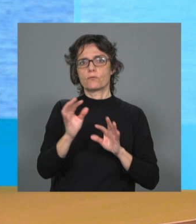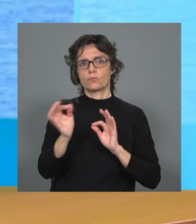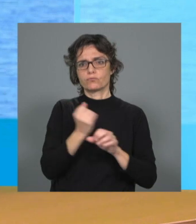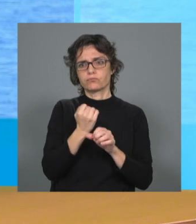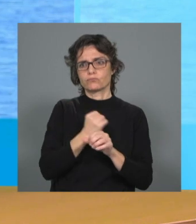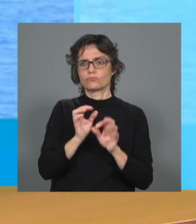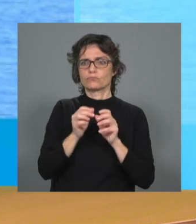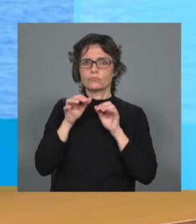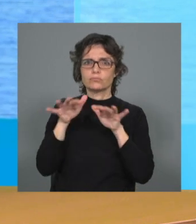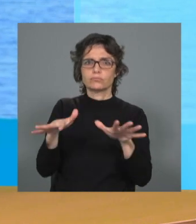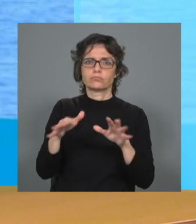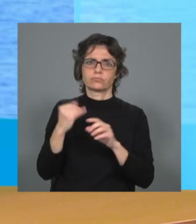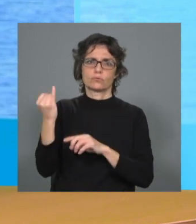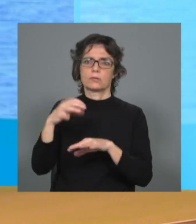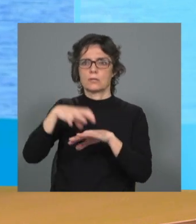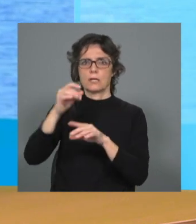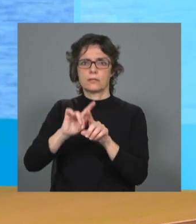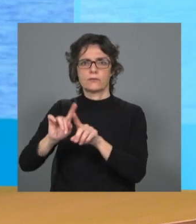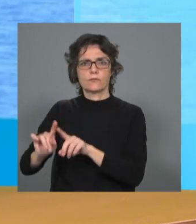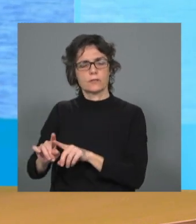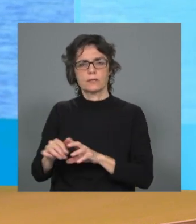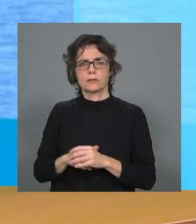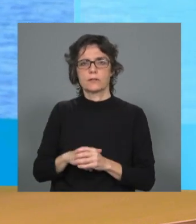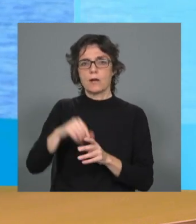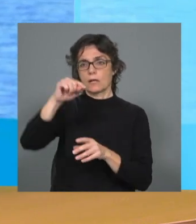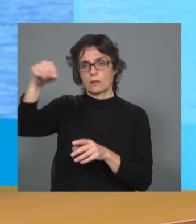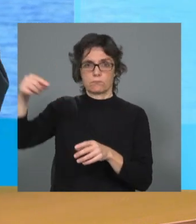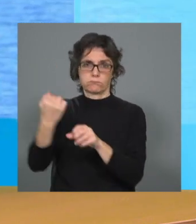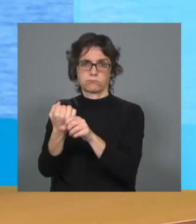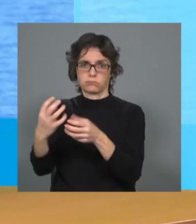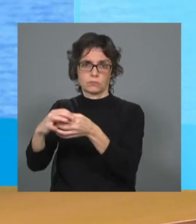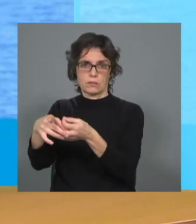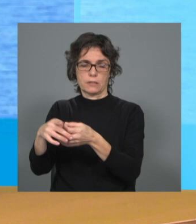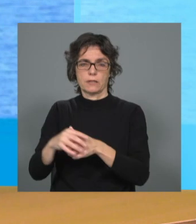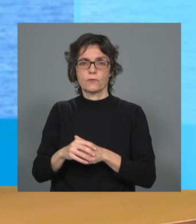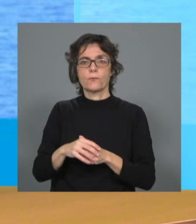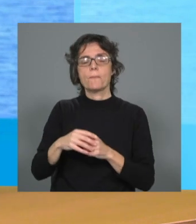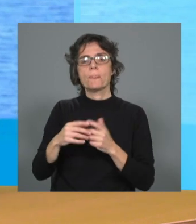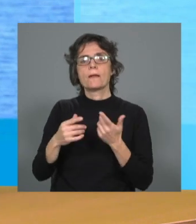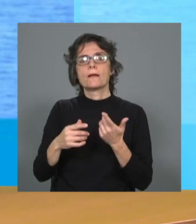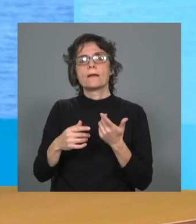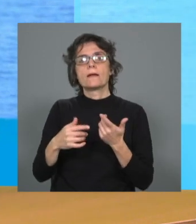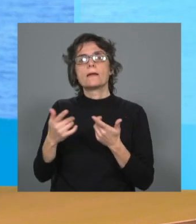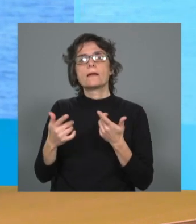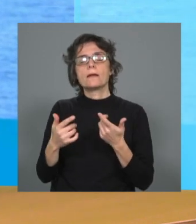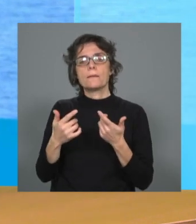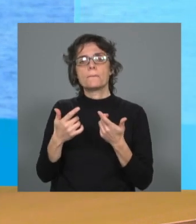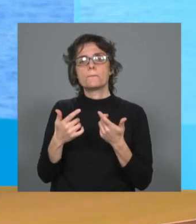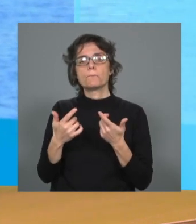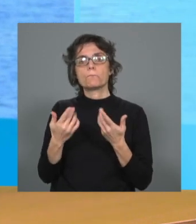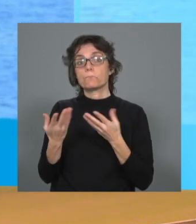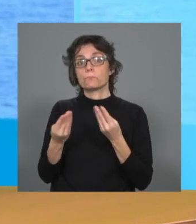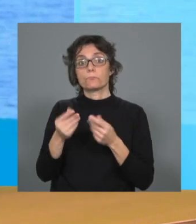enfim, com várias entidades que trabalham com estas pessoas, e enfim, muitos deles foram passando, mas pelas suas próprias, enfim, as